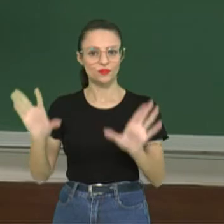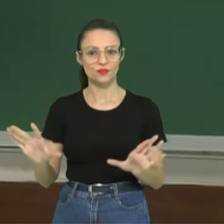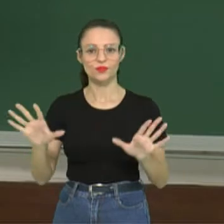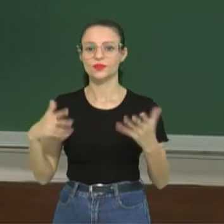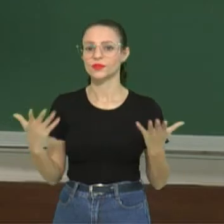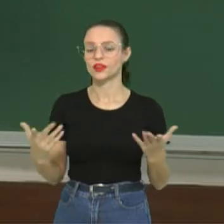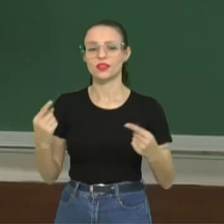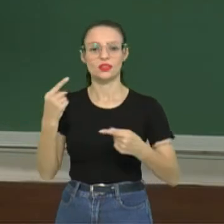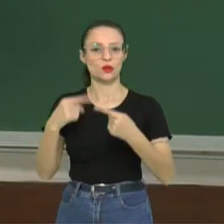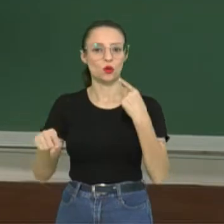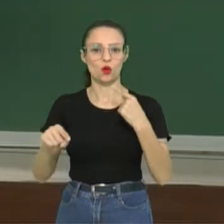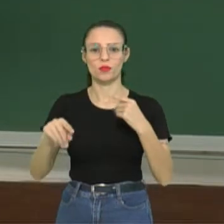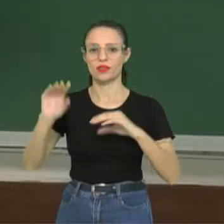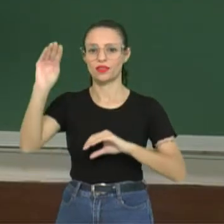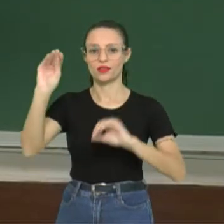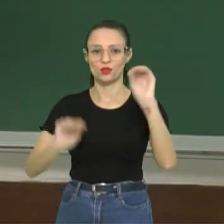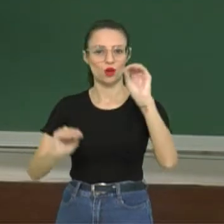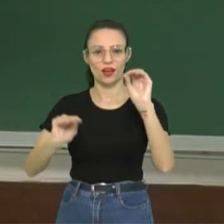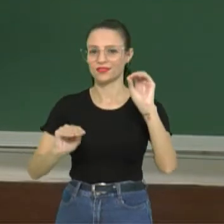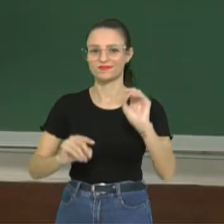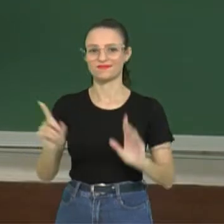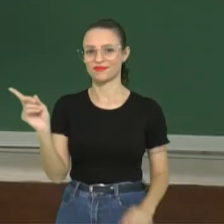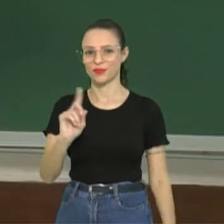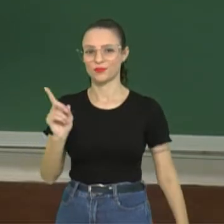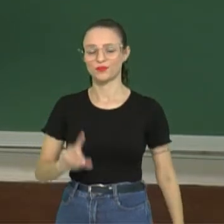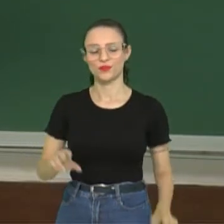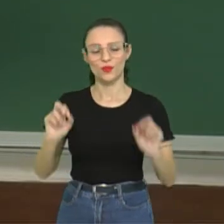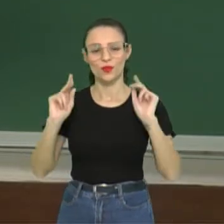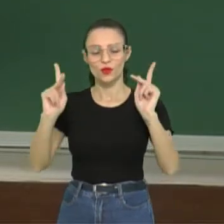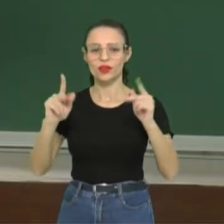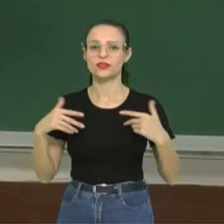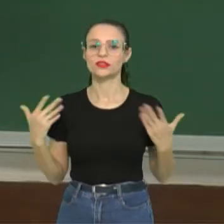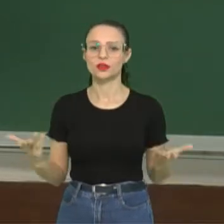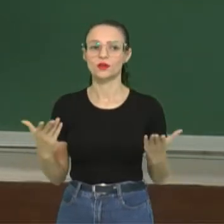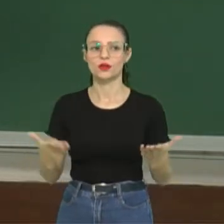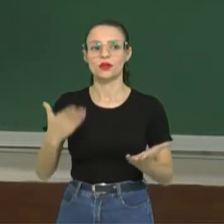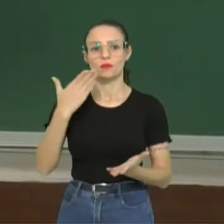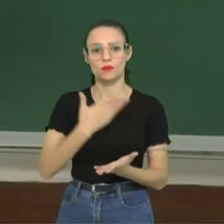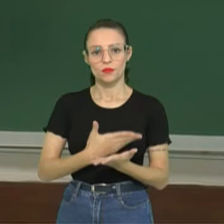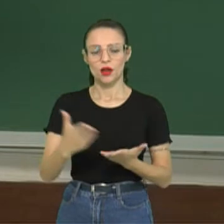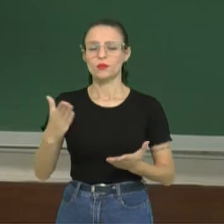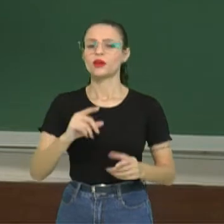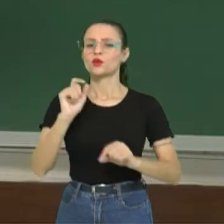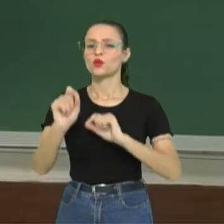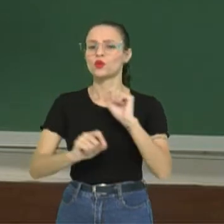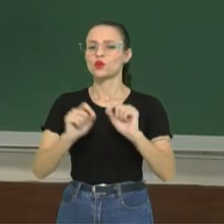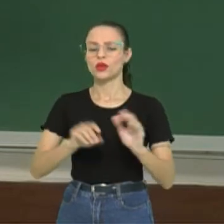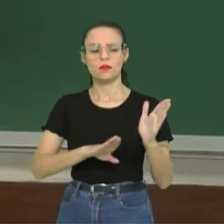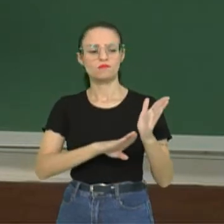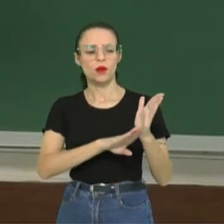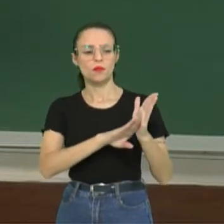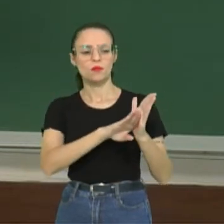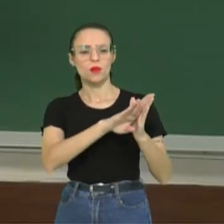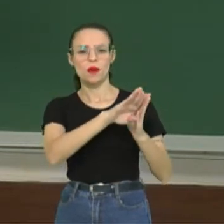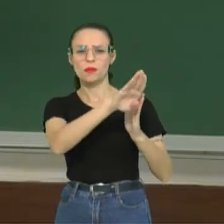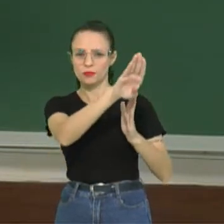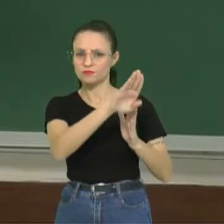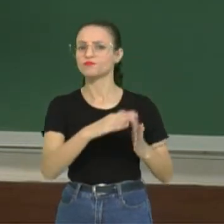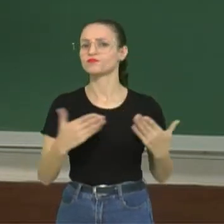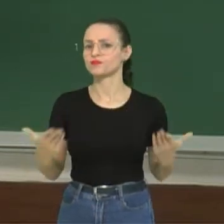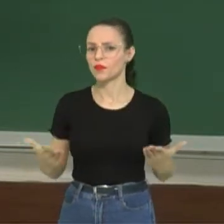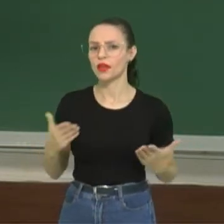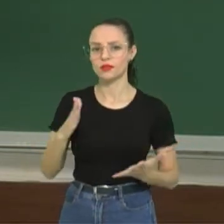não faria sentido aqui trocar as bolas Ok Bora para começar Então vamos pensar o progressismo